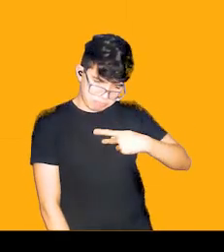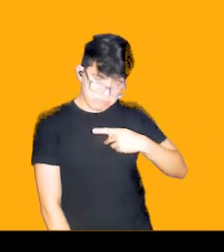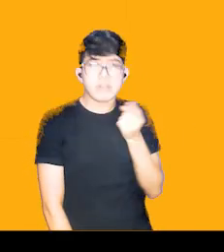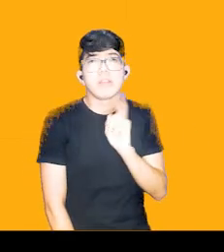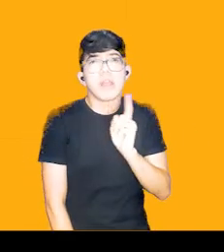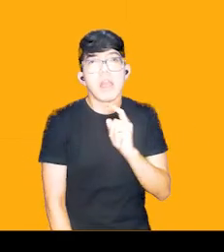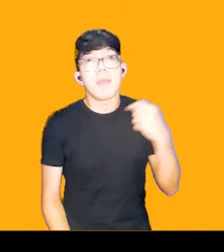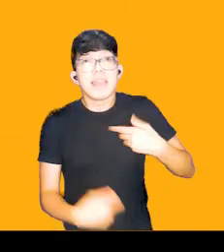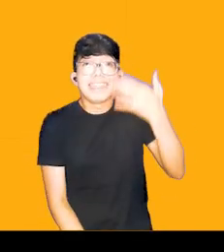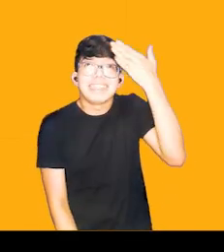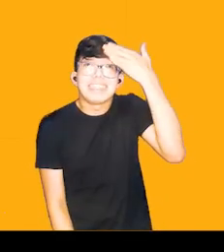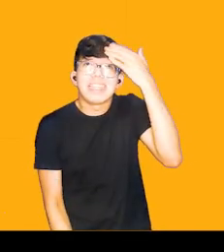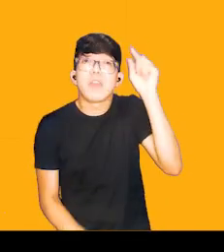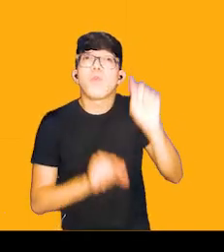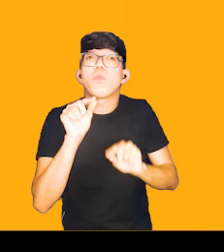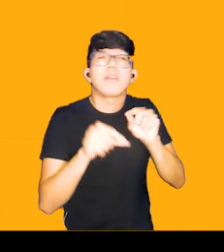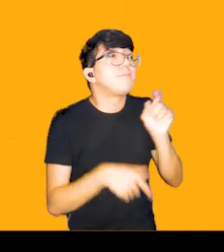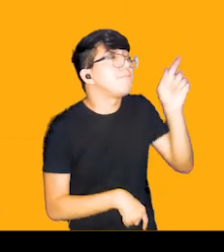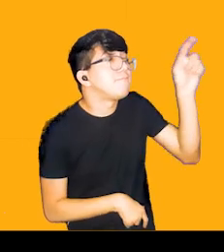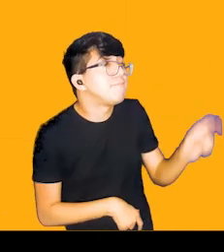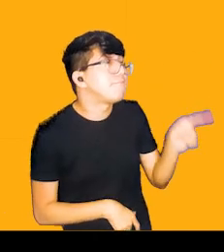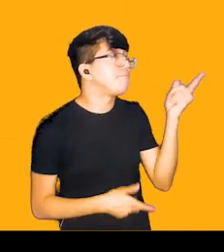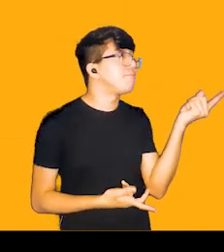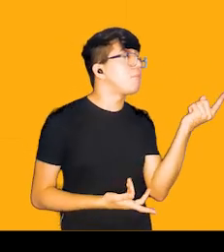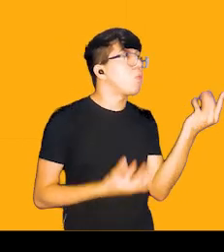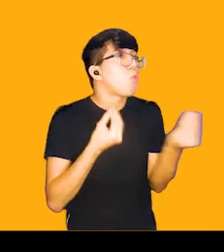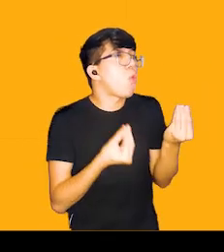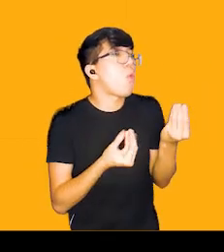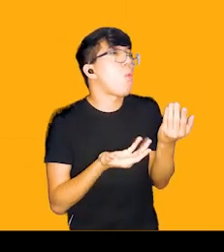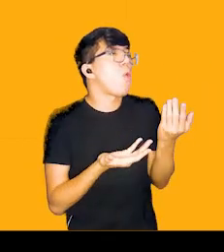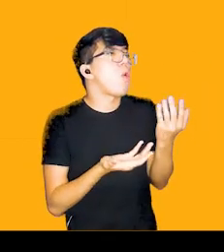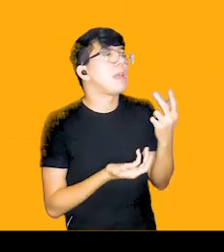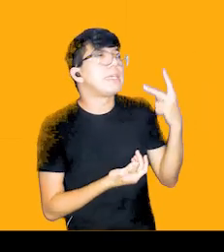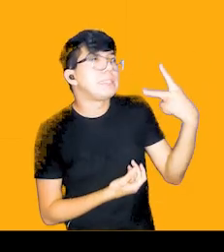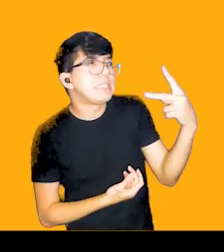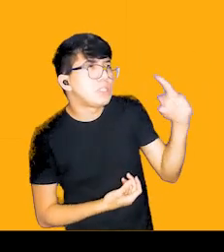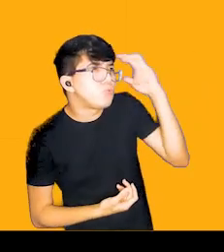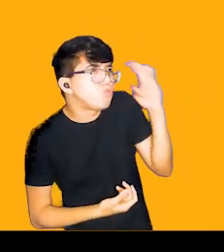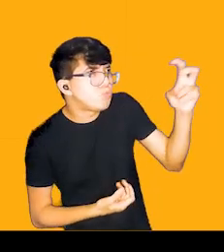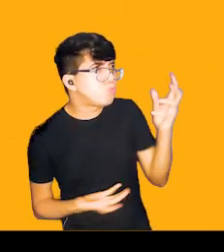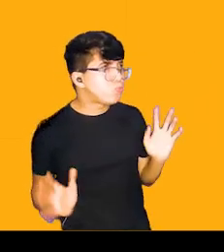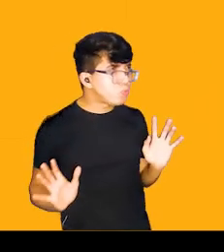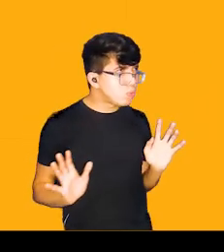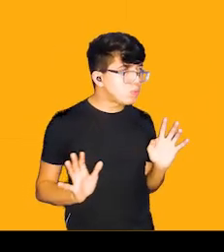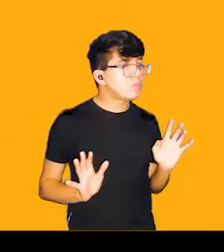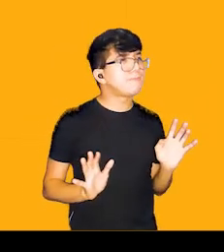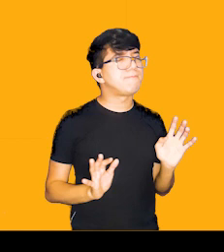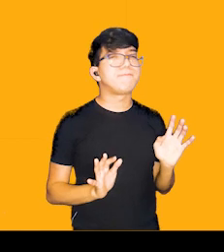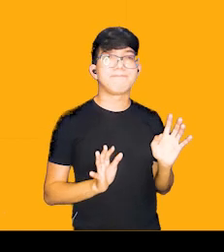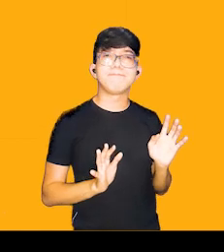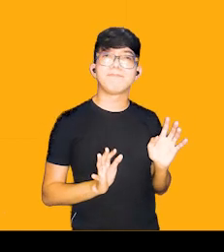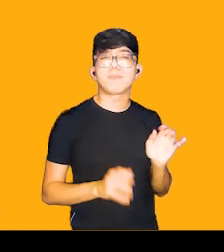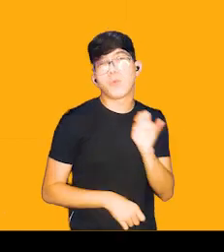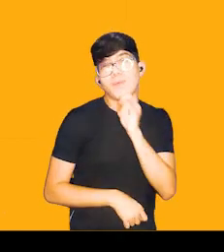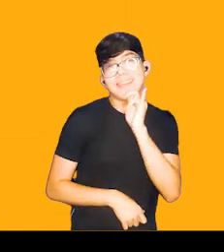olhar, o olhar da encomenda, vamos dizer assim, né? E também, né, uma fotografia de moda, por